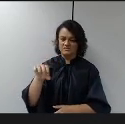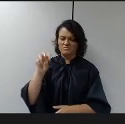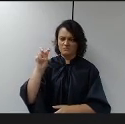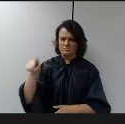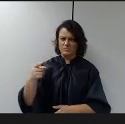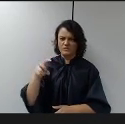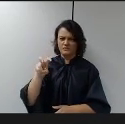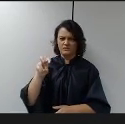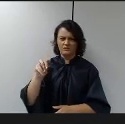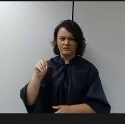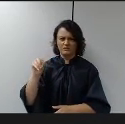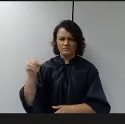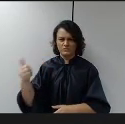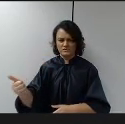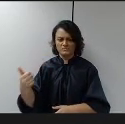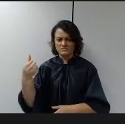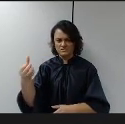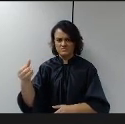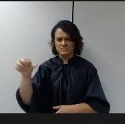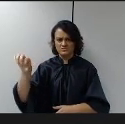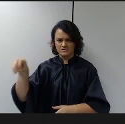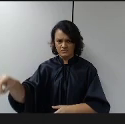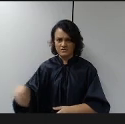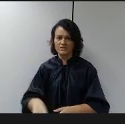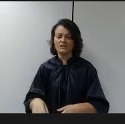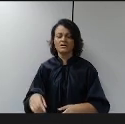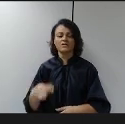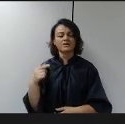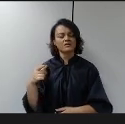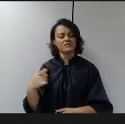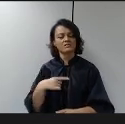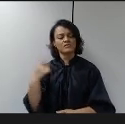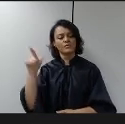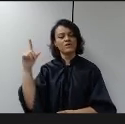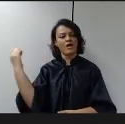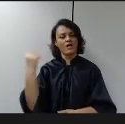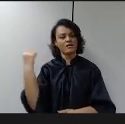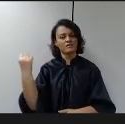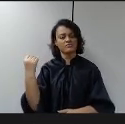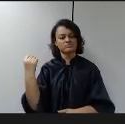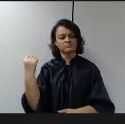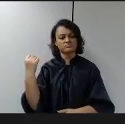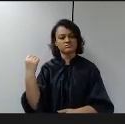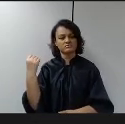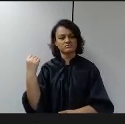e também no agravo interno no RESP